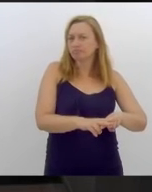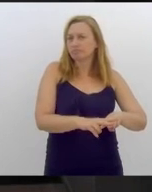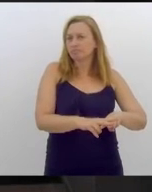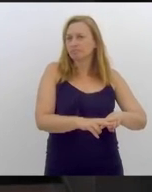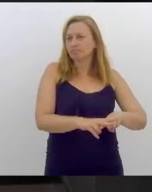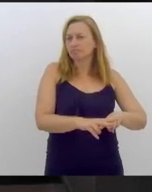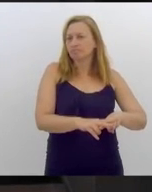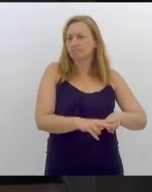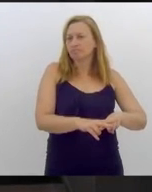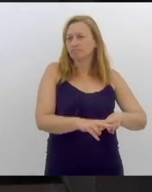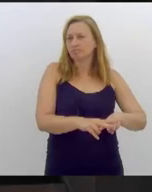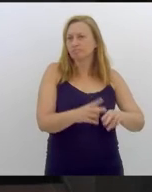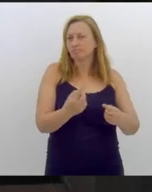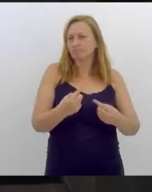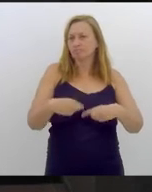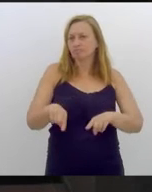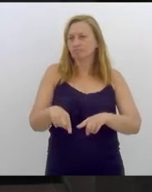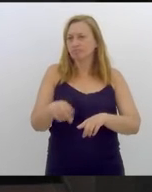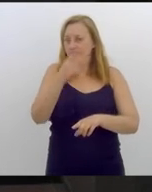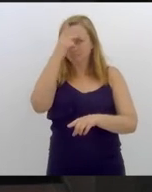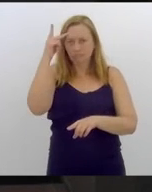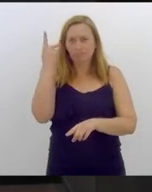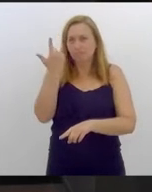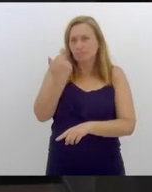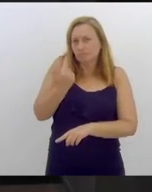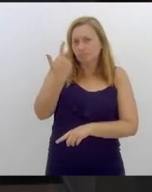contra o cidadão comum